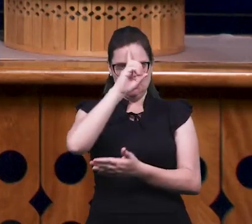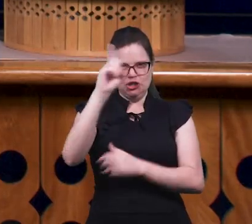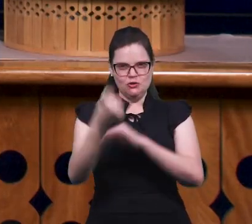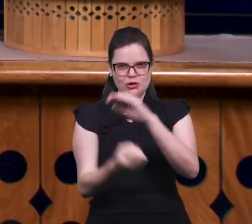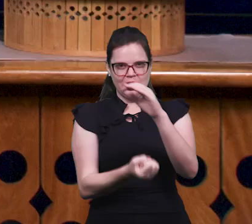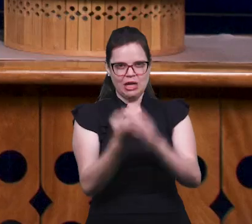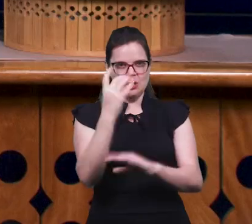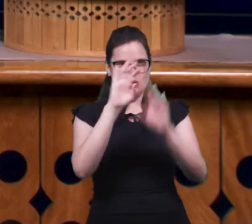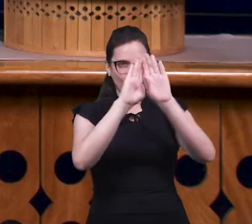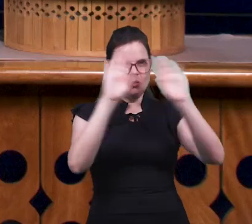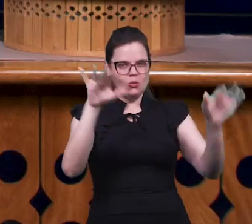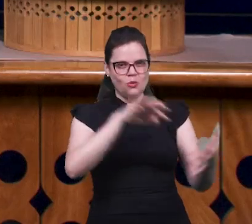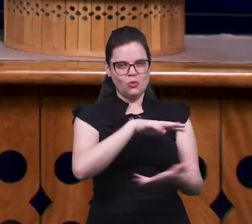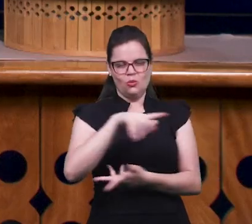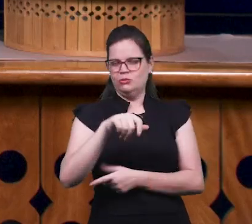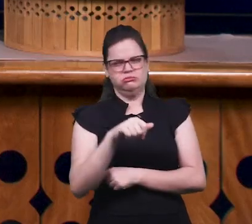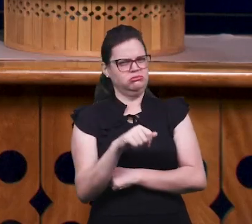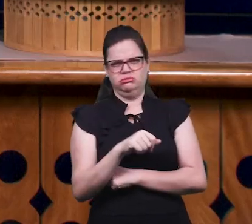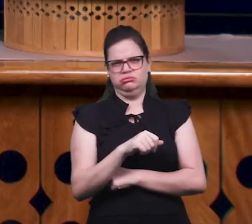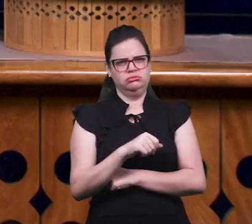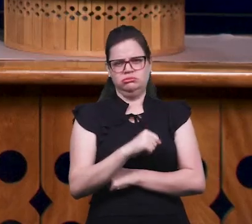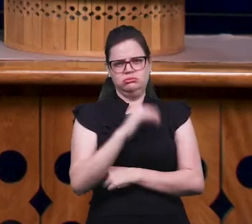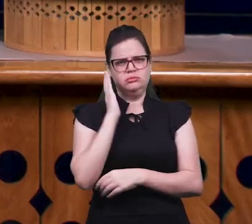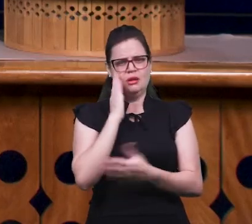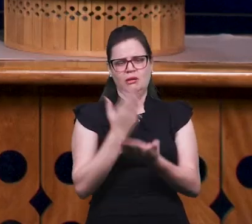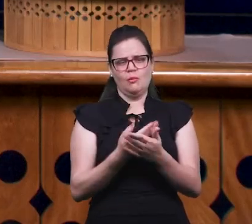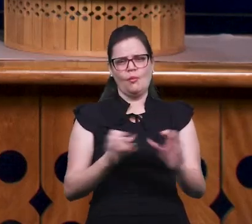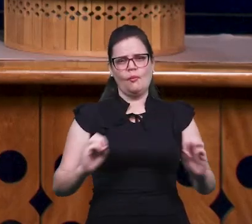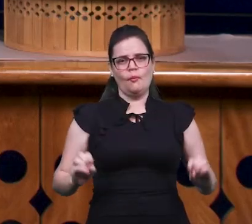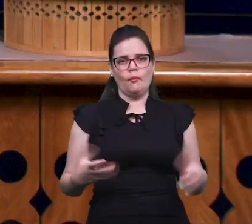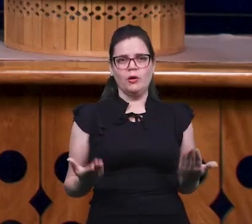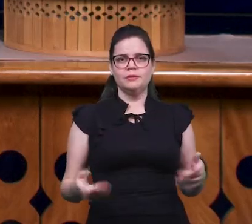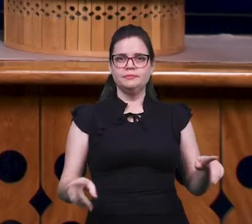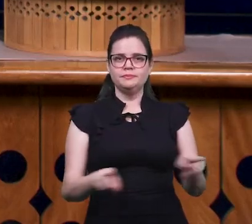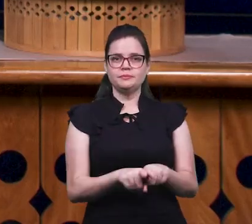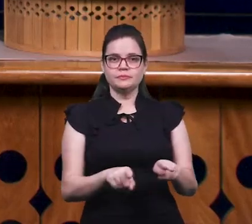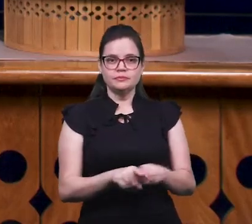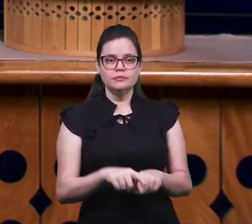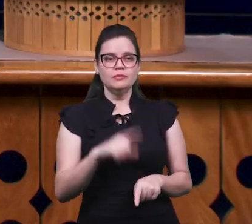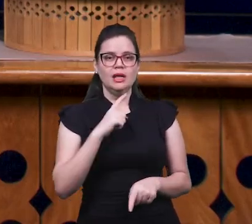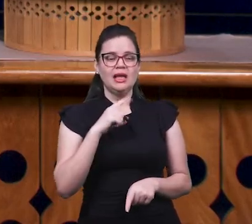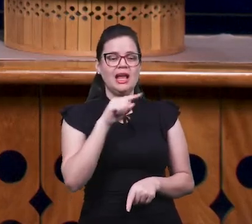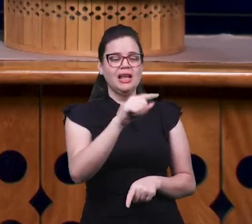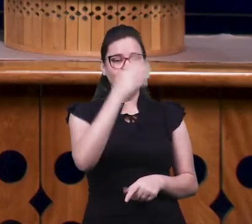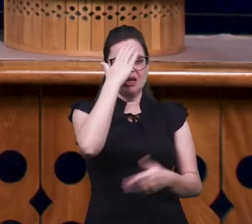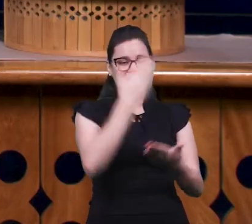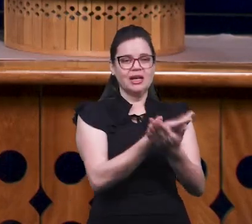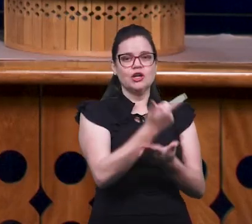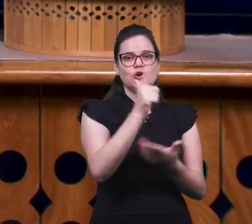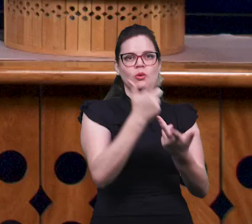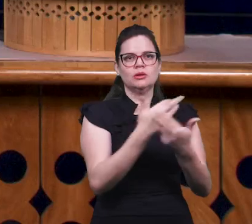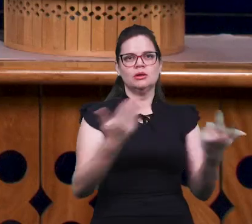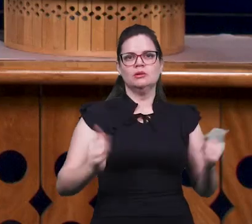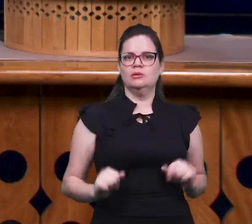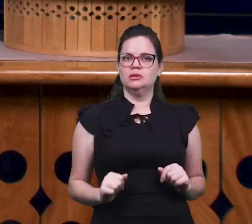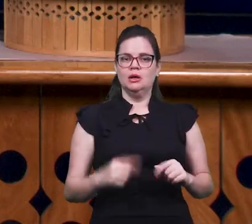Deus dele, não é o Deus da Bíblia. Ele crê coisas que a Bíblia não fala, né? Que a Bíblia não fala. A Bíblia fala que Deus criou, ou seja, teve um